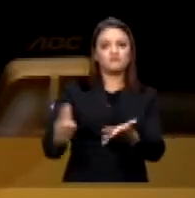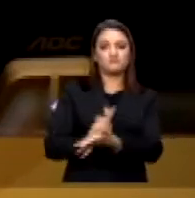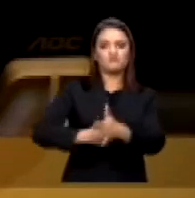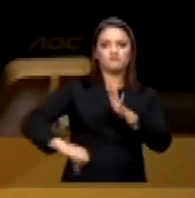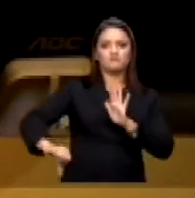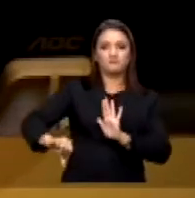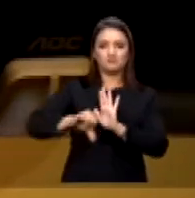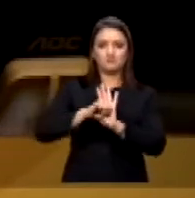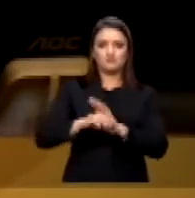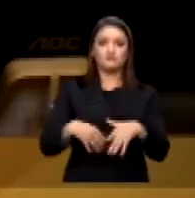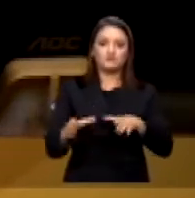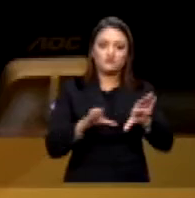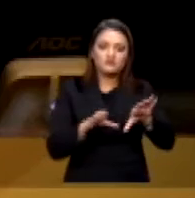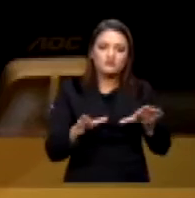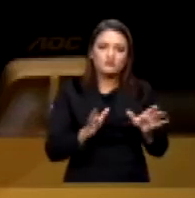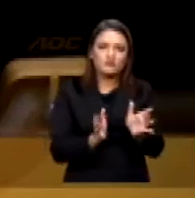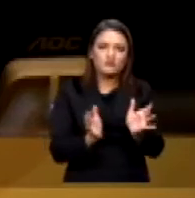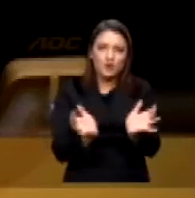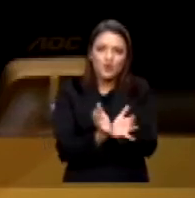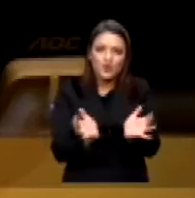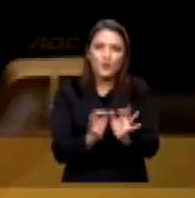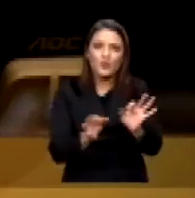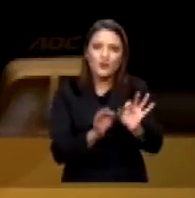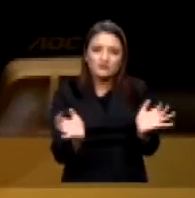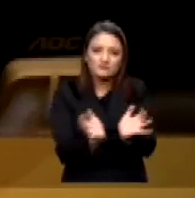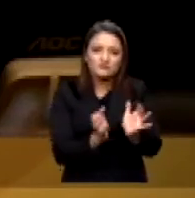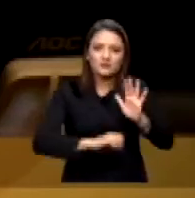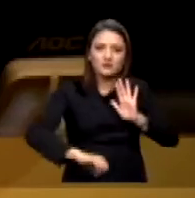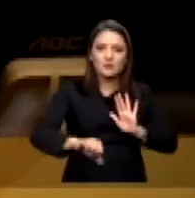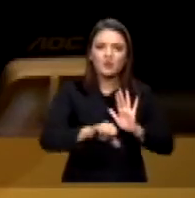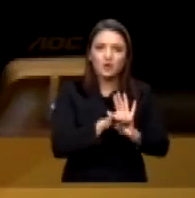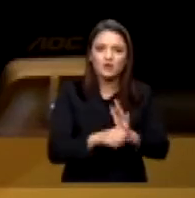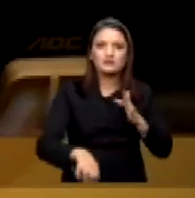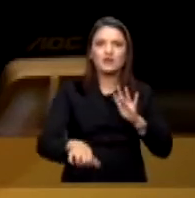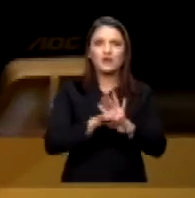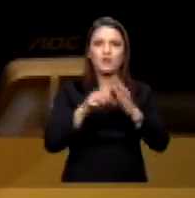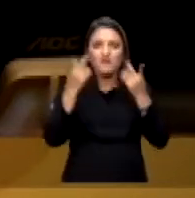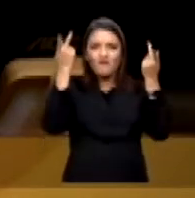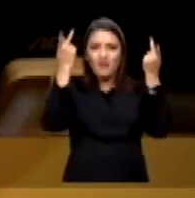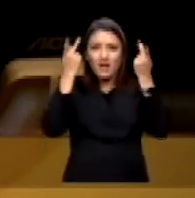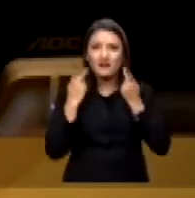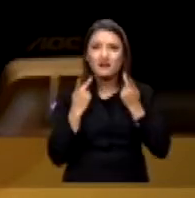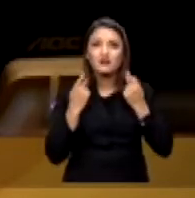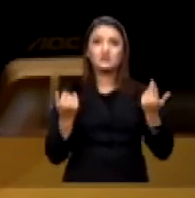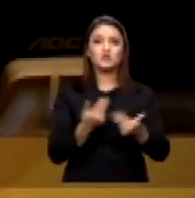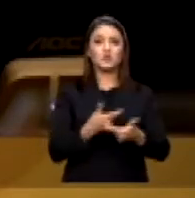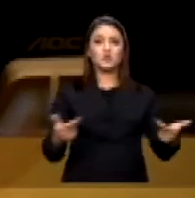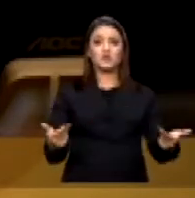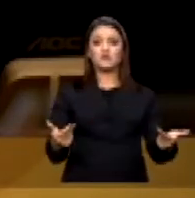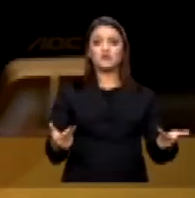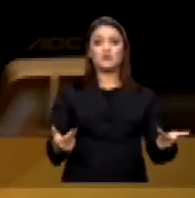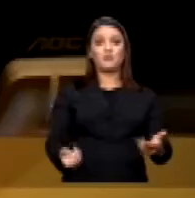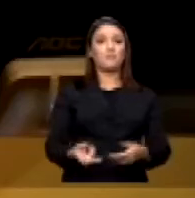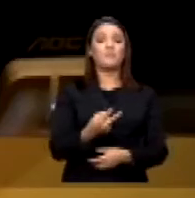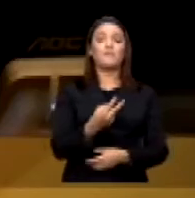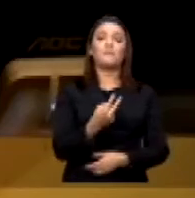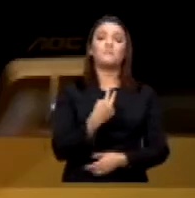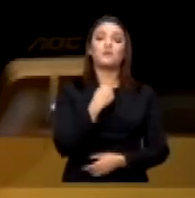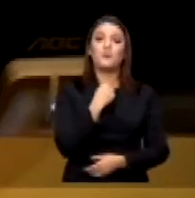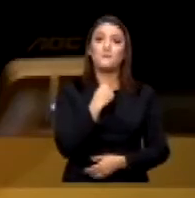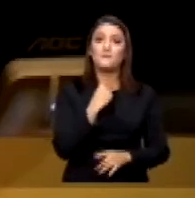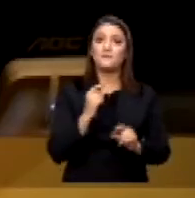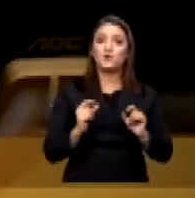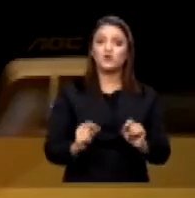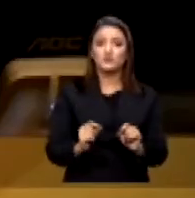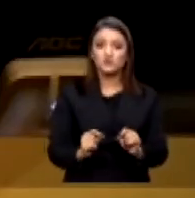criminosas, crimes permanentes, crimes em flagrante, crimes contemporâneos, não podem ser deles, não